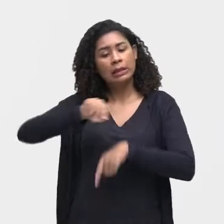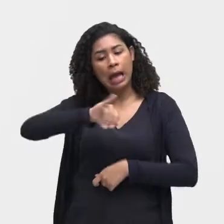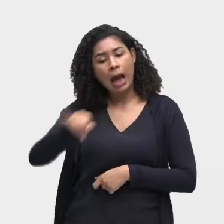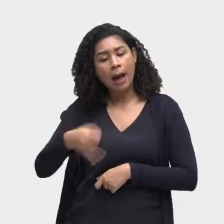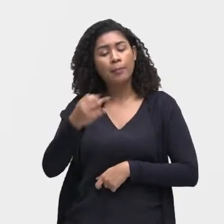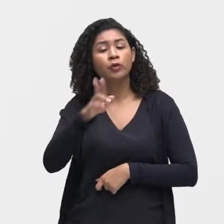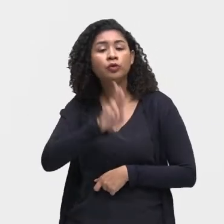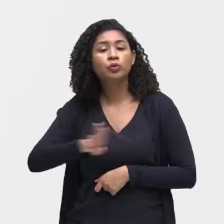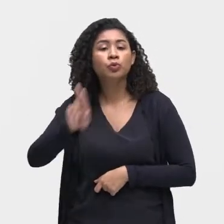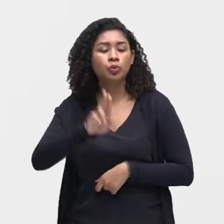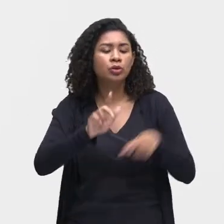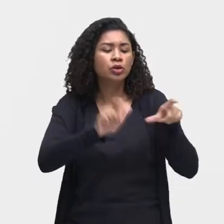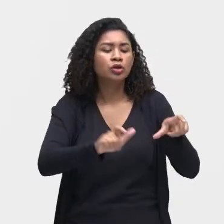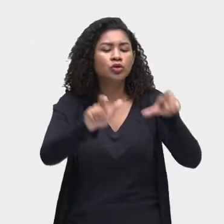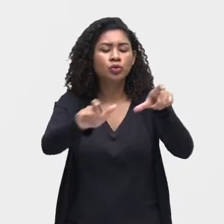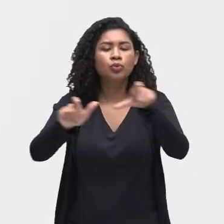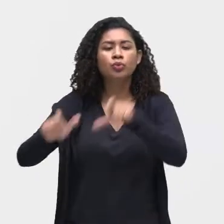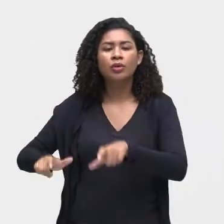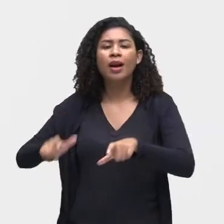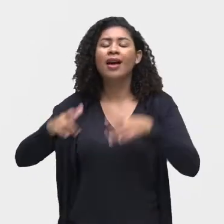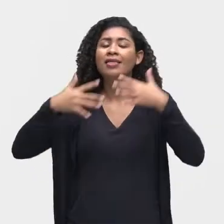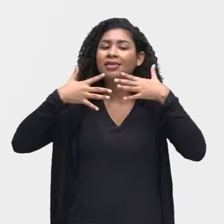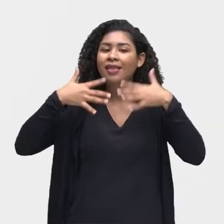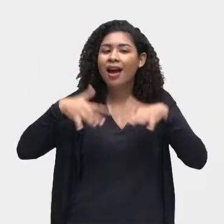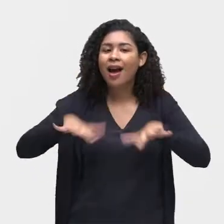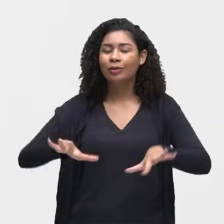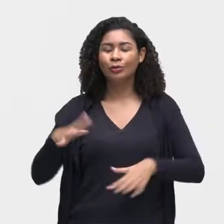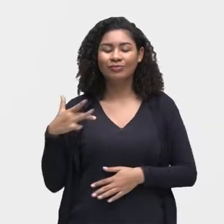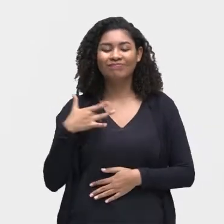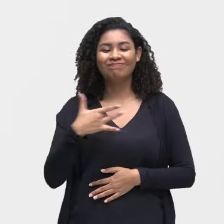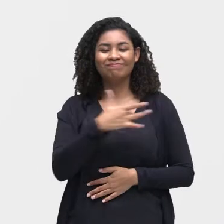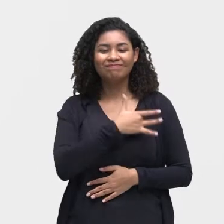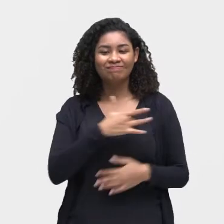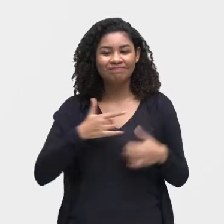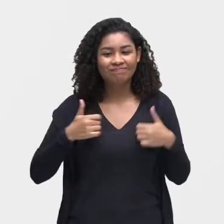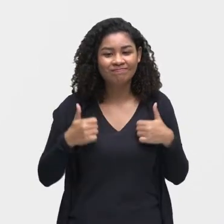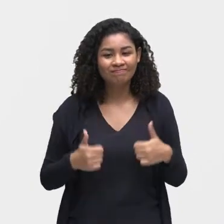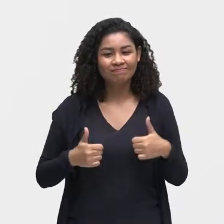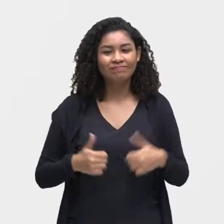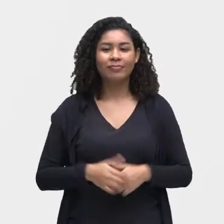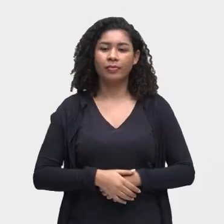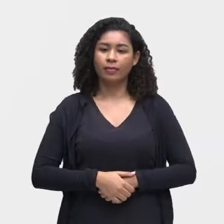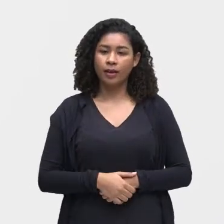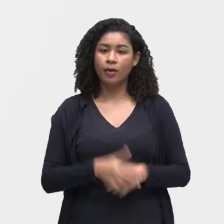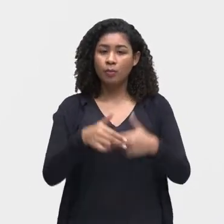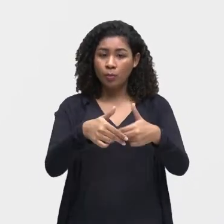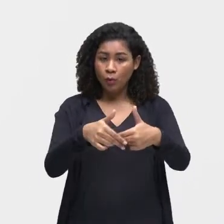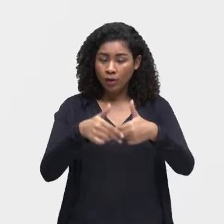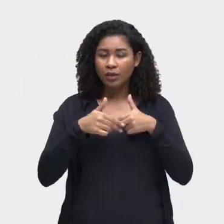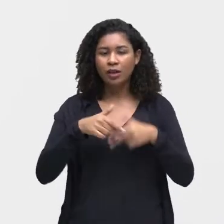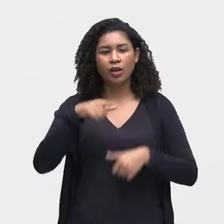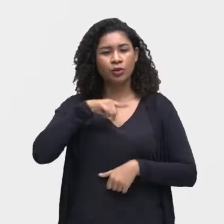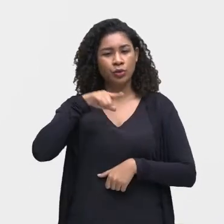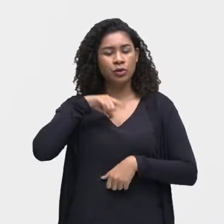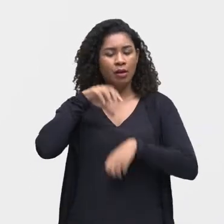ambientes ecológicos, desses ambientes saudáveis. Por isso que a gente trabalha aí esse conceito